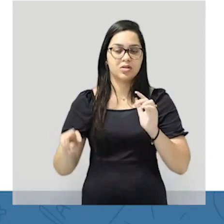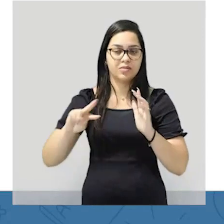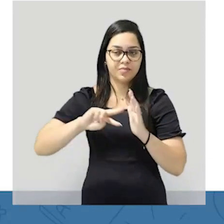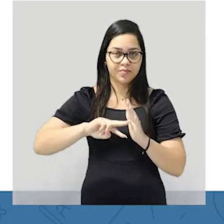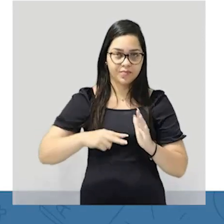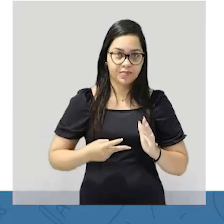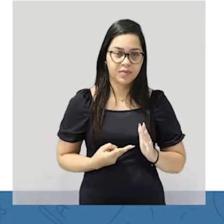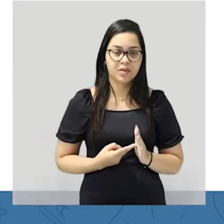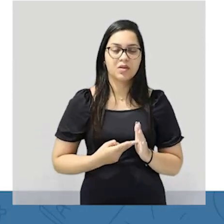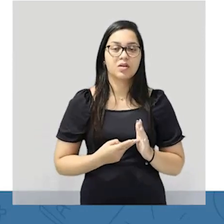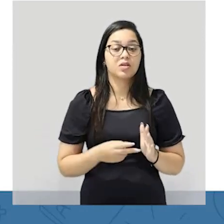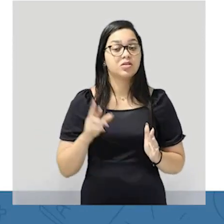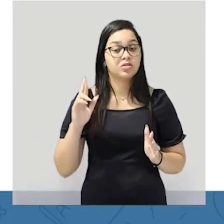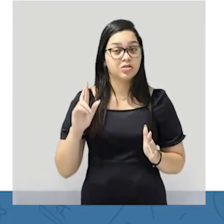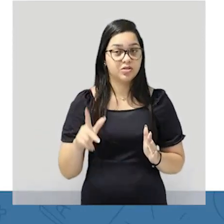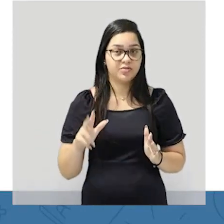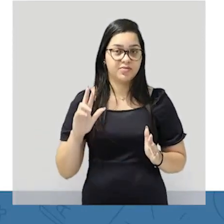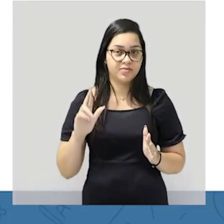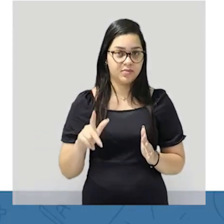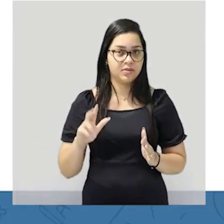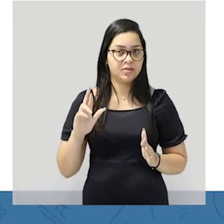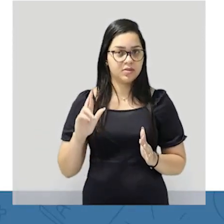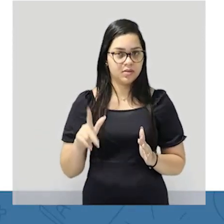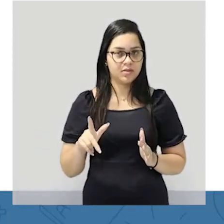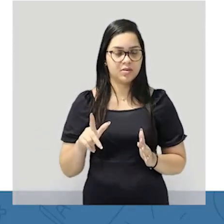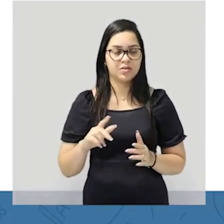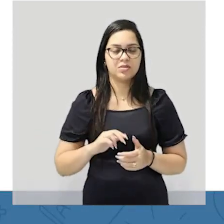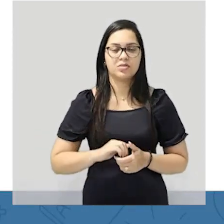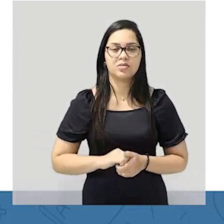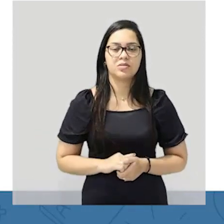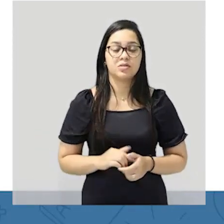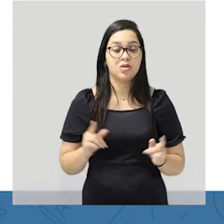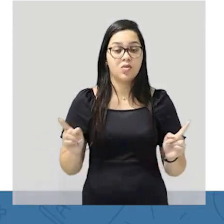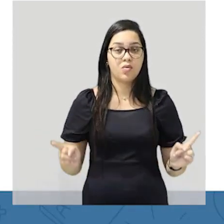vão diferir, são diferentes, são